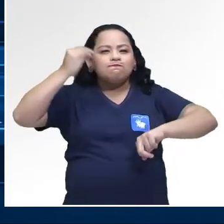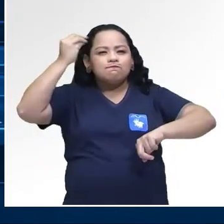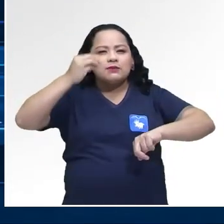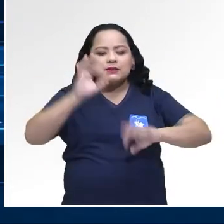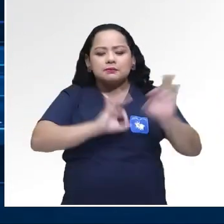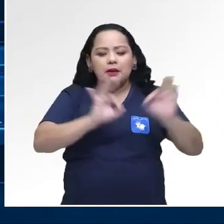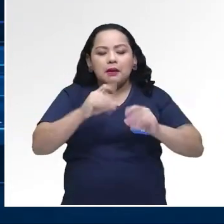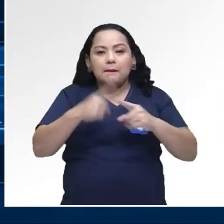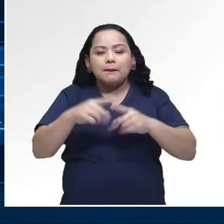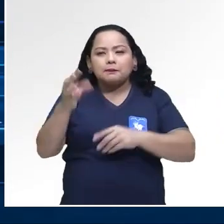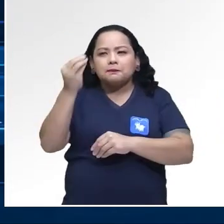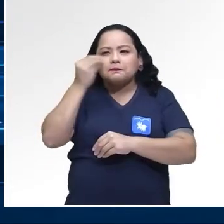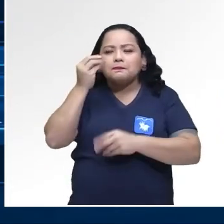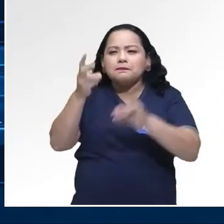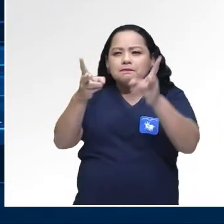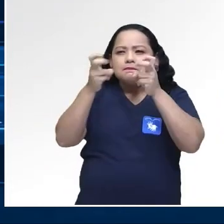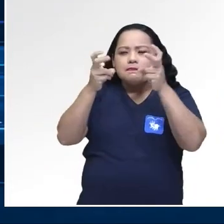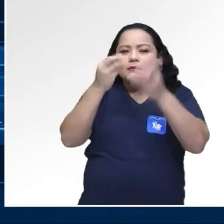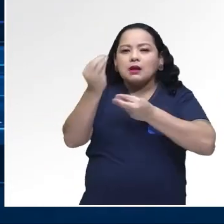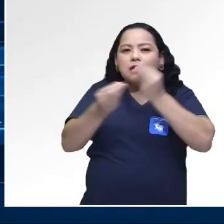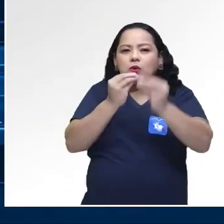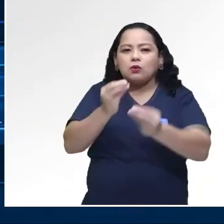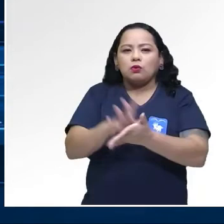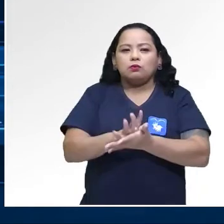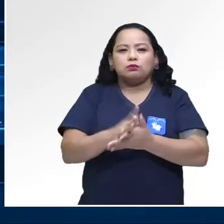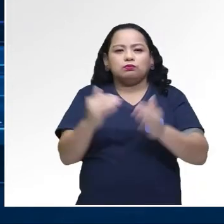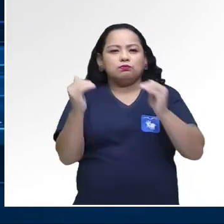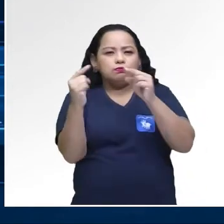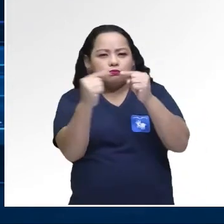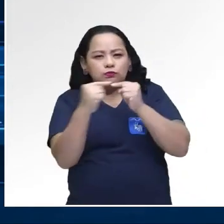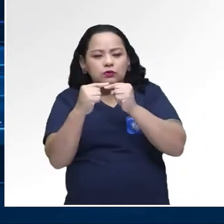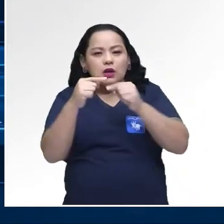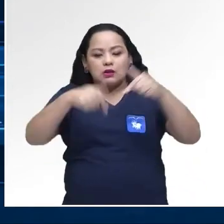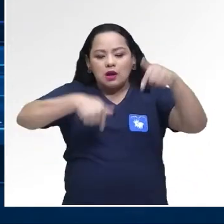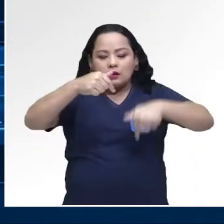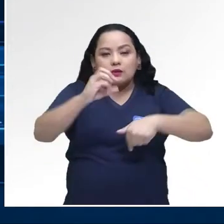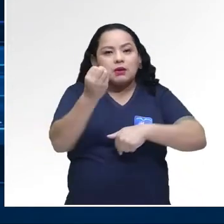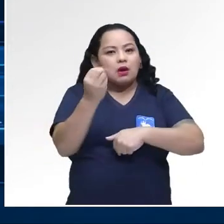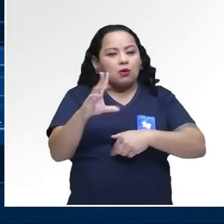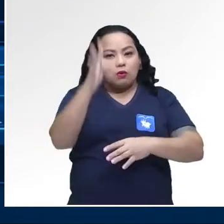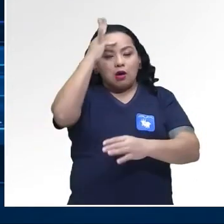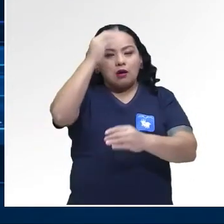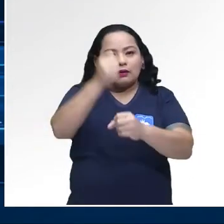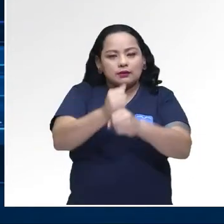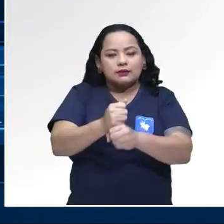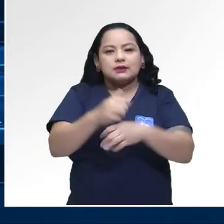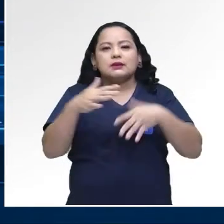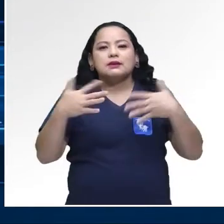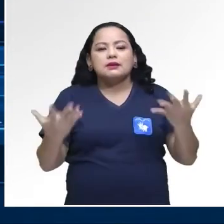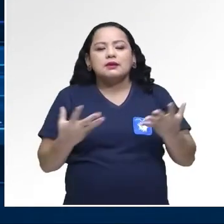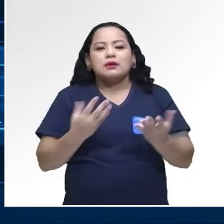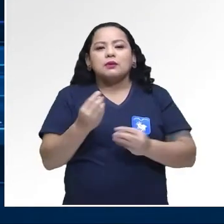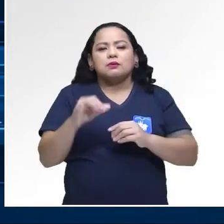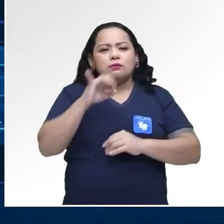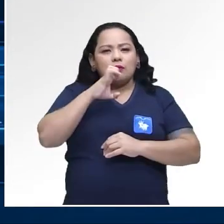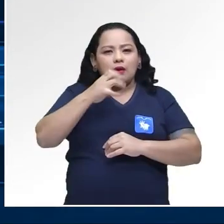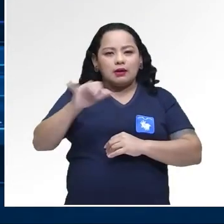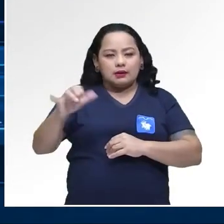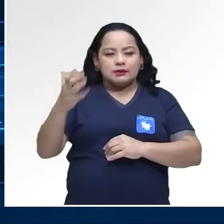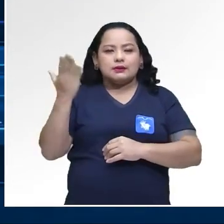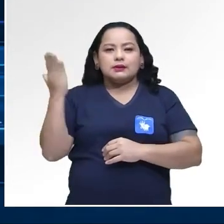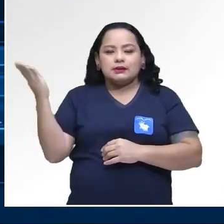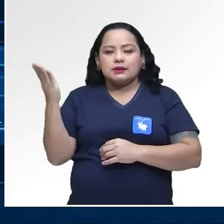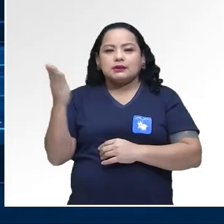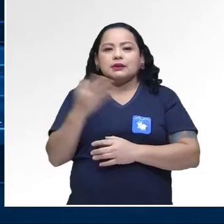para observar ali, algo relacionado à química ou à física. E aí, em relação à eletricidade,